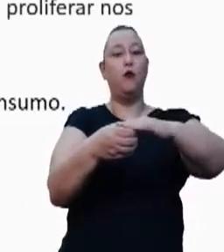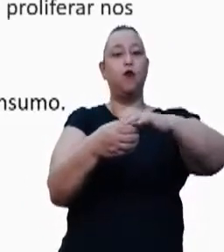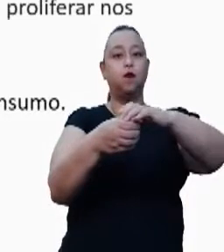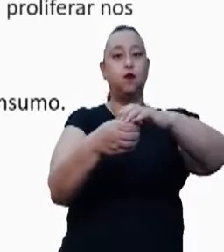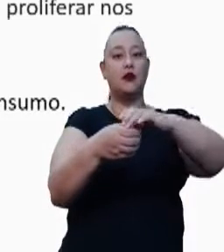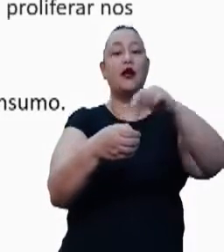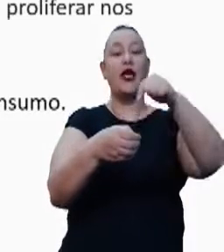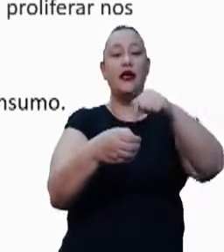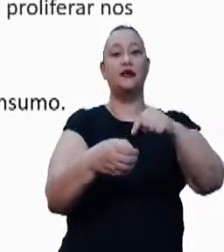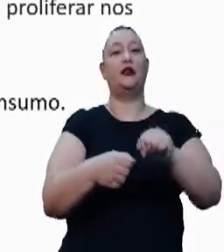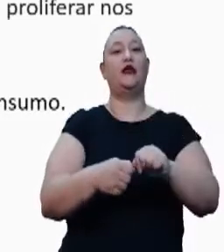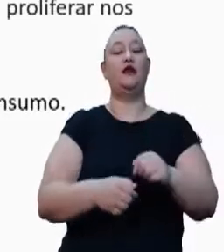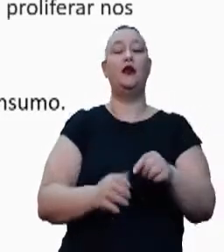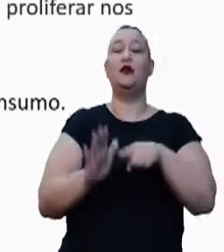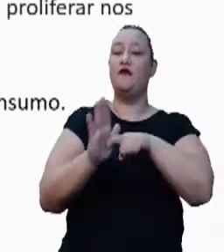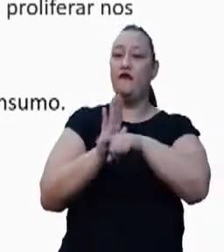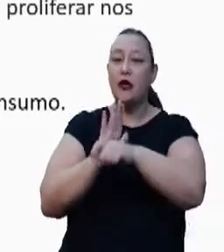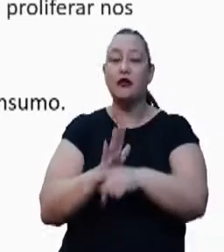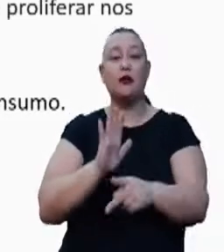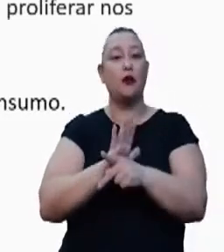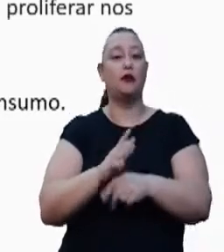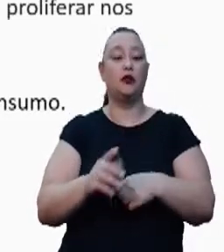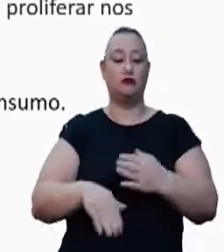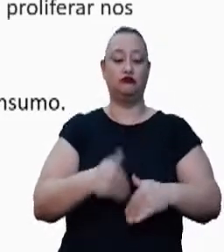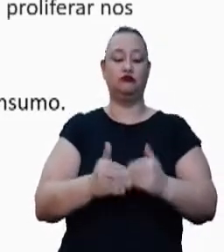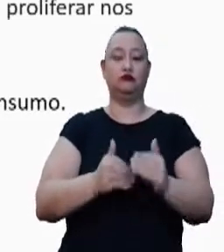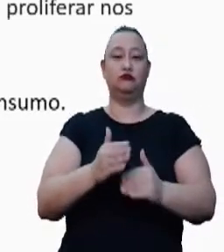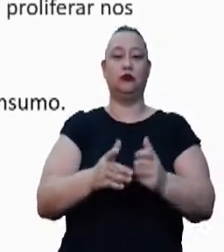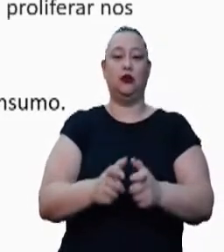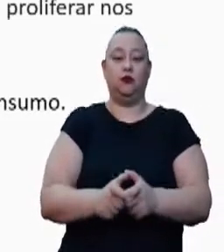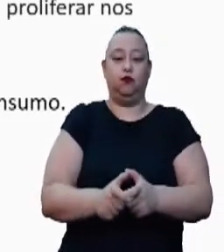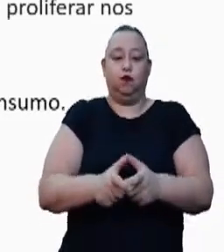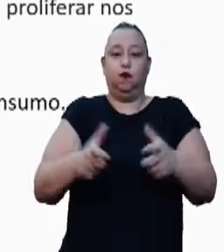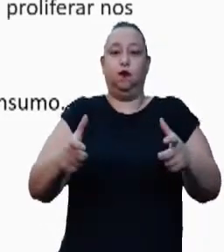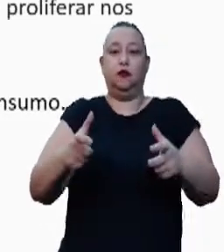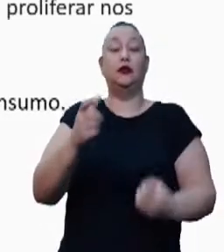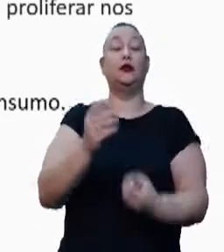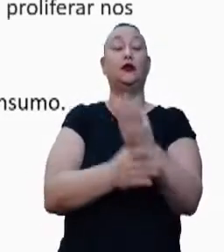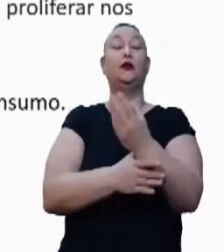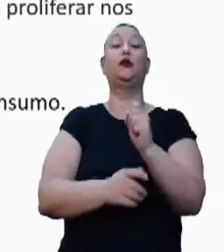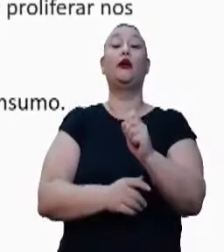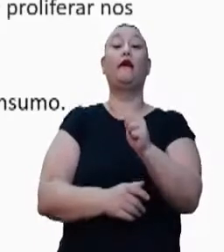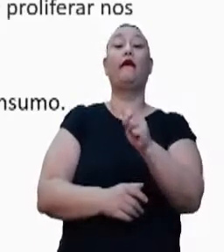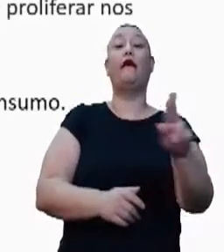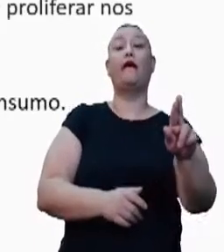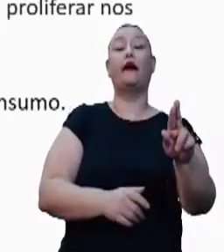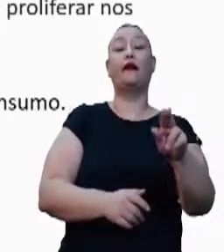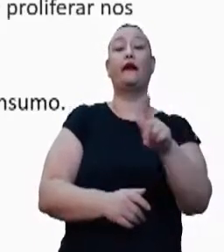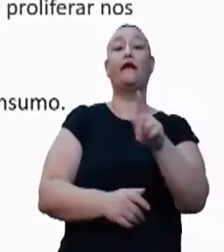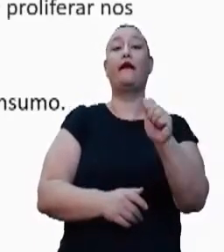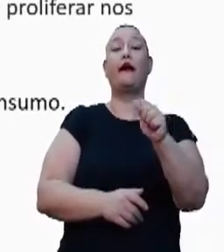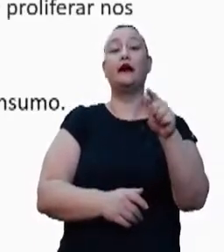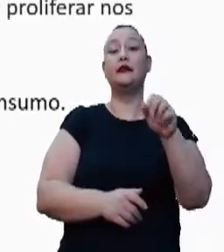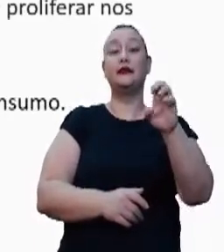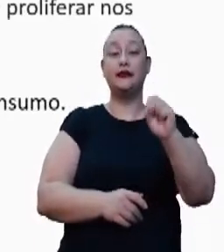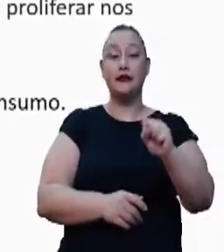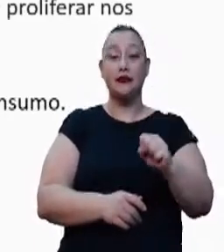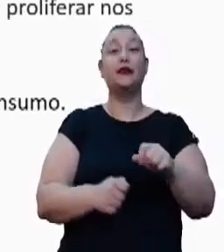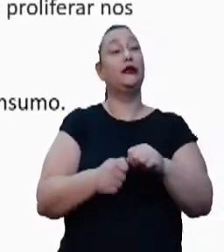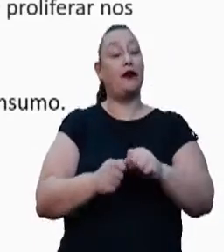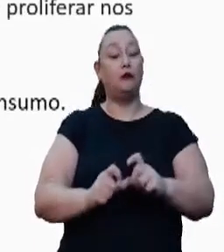dentro, que se reproduziu, que cresceu. E quando ela se reproduz, ela libera gases, e esse gás faz com